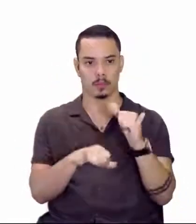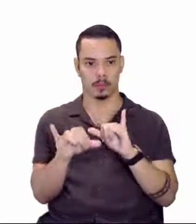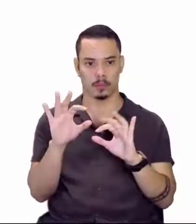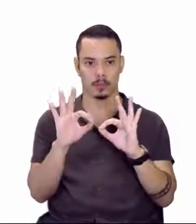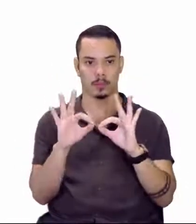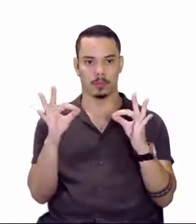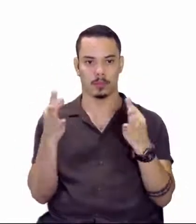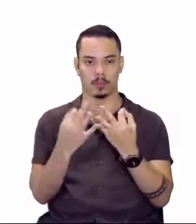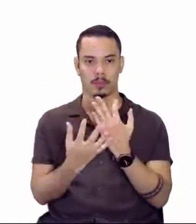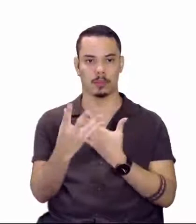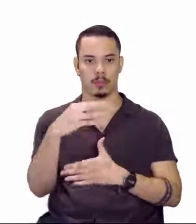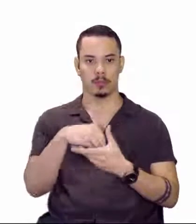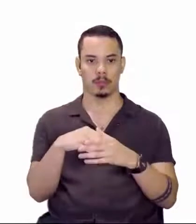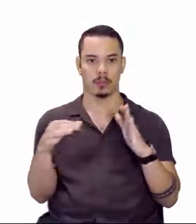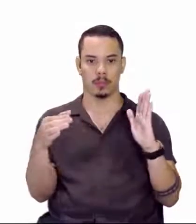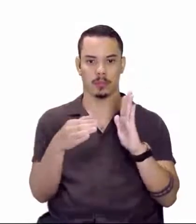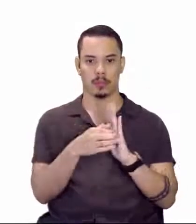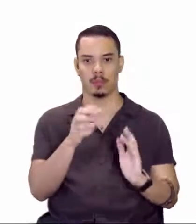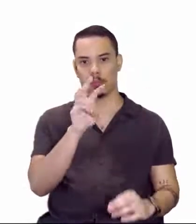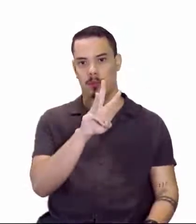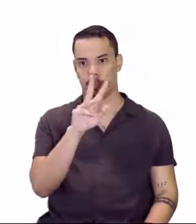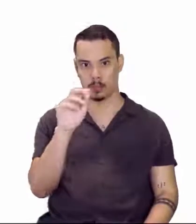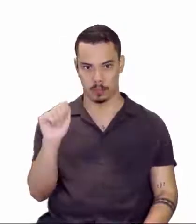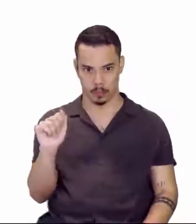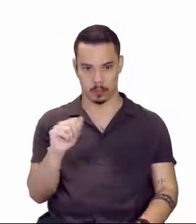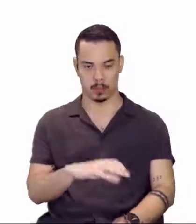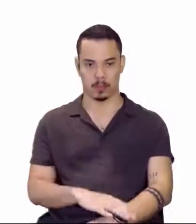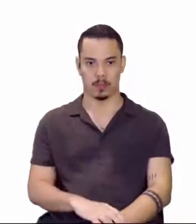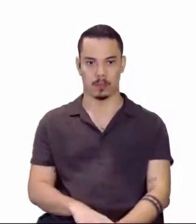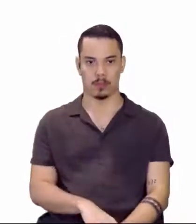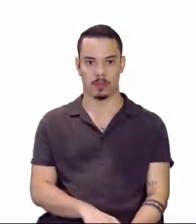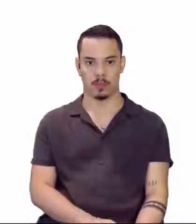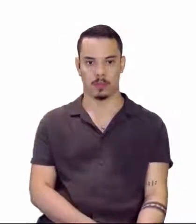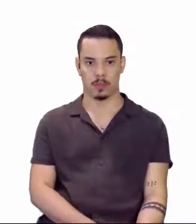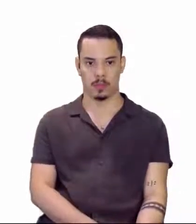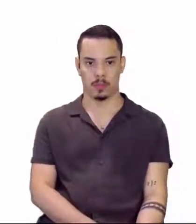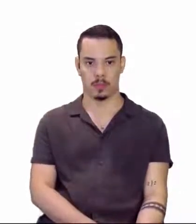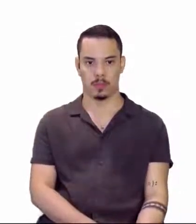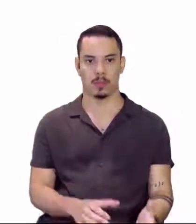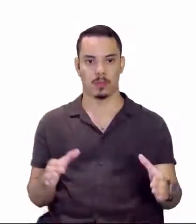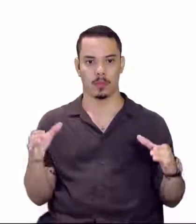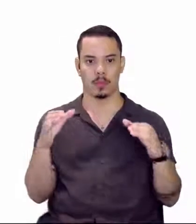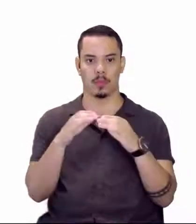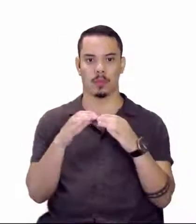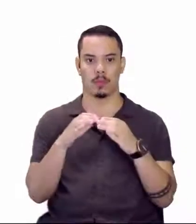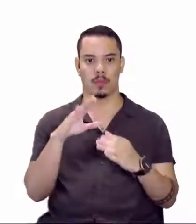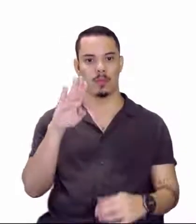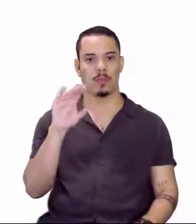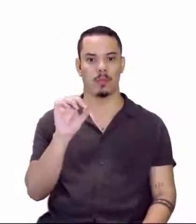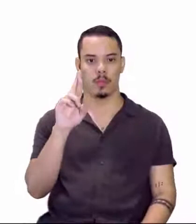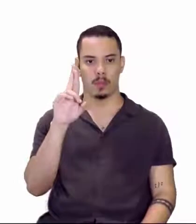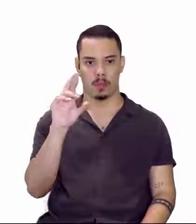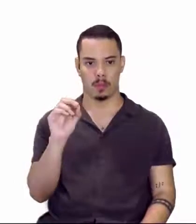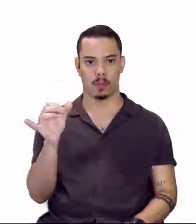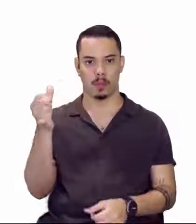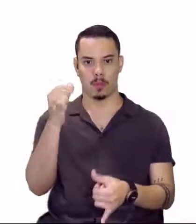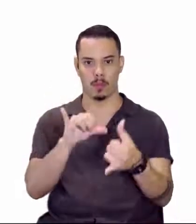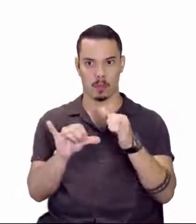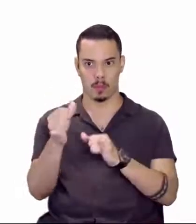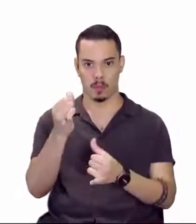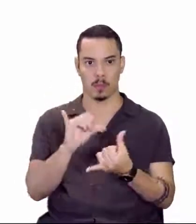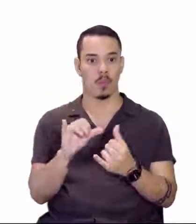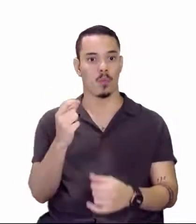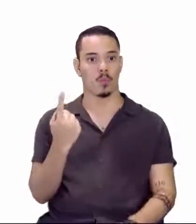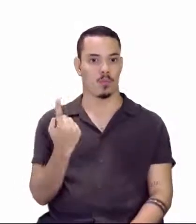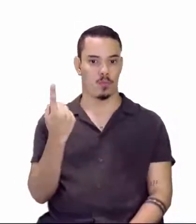família 3A. Então, corresponde à família do bóron, porque começa pelo elemento químico bóron. E o